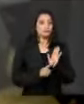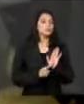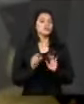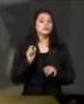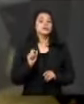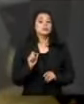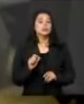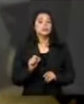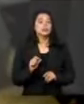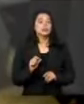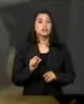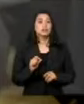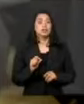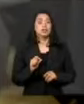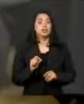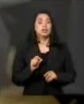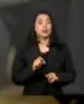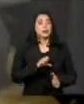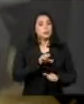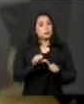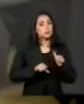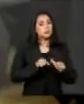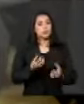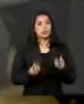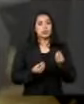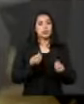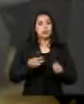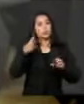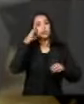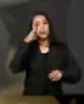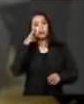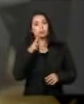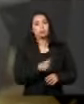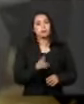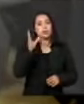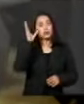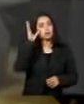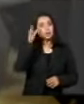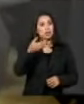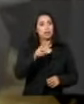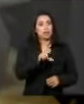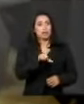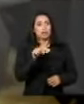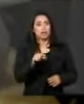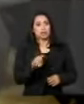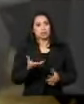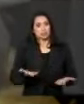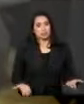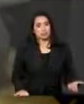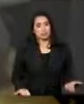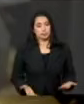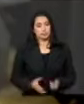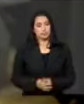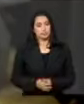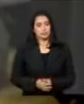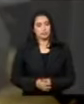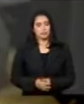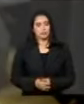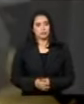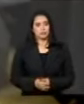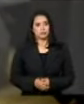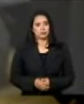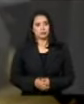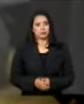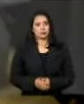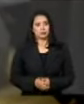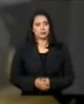a eficácia disso. Pouco se revê as decisões, pouco se revê as decisões. Na verdade, as revisões